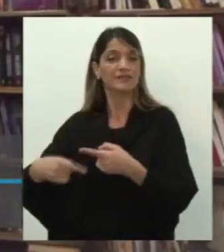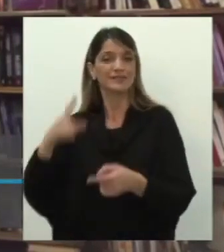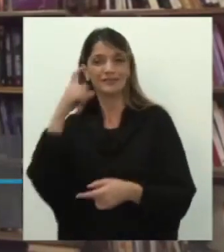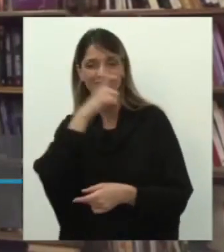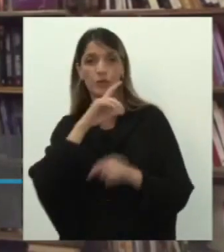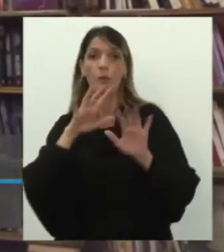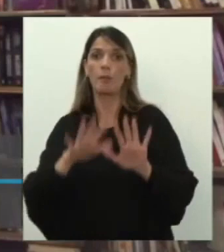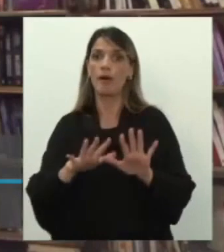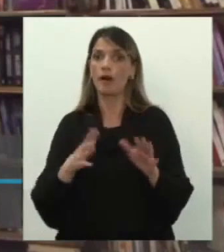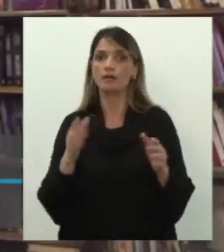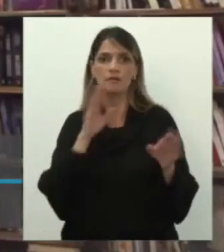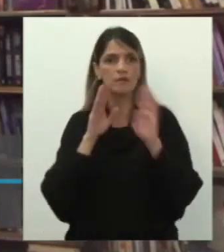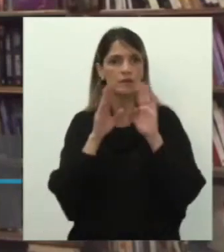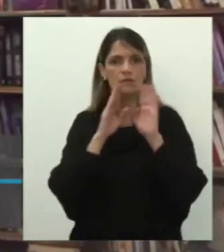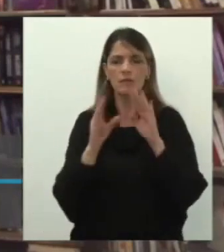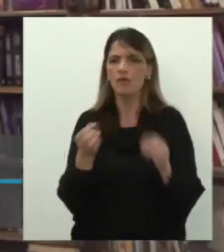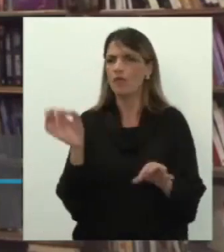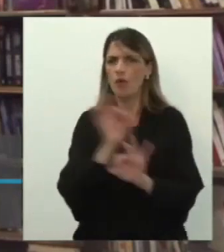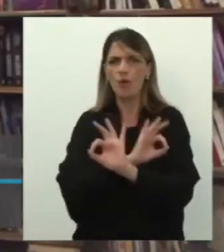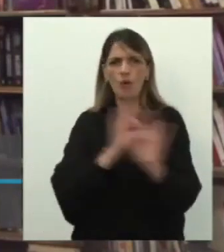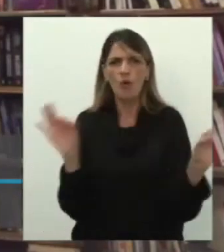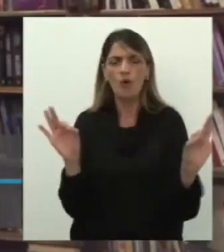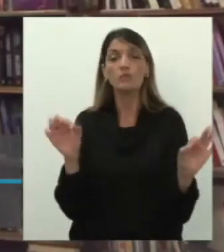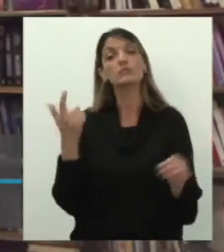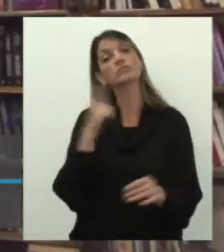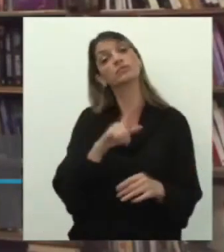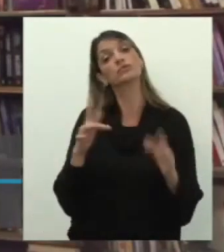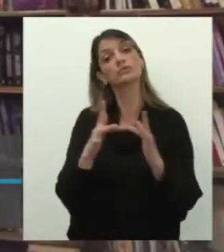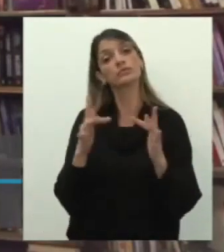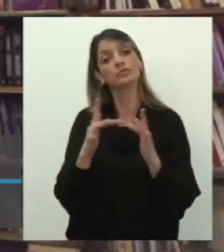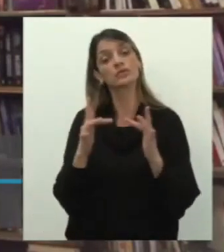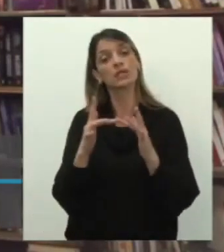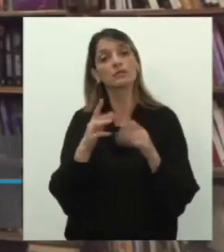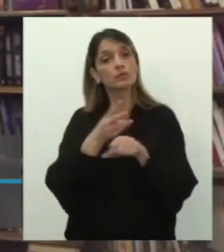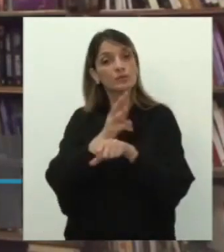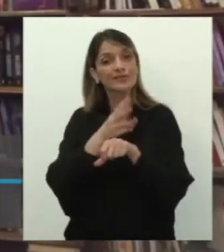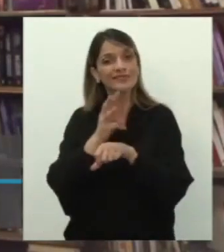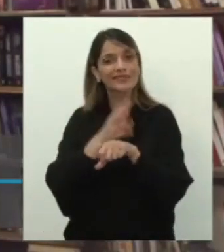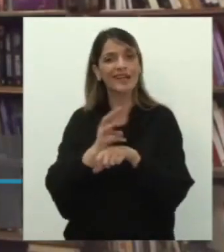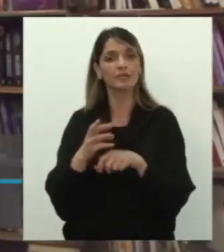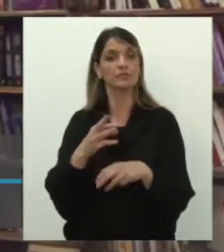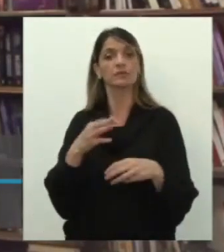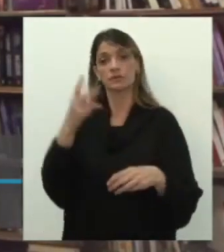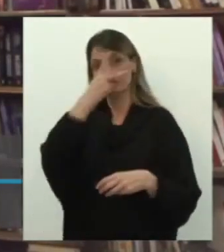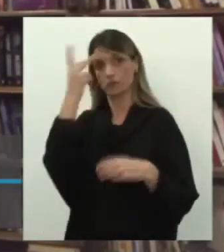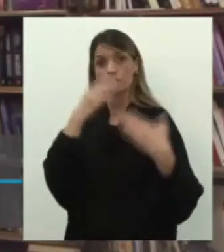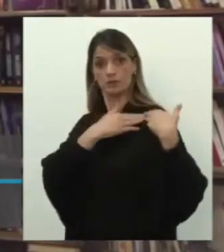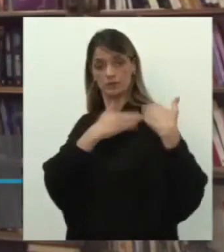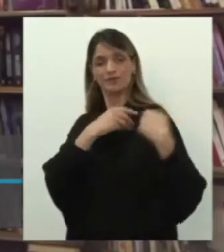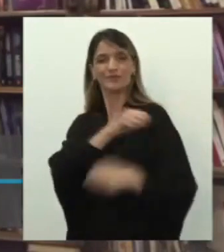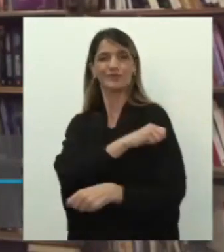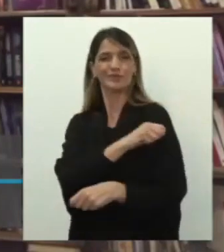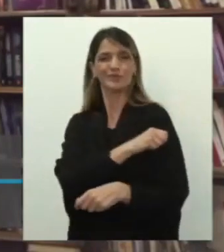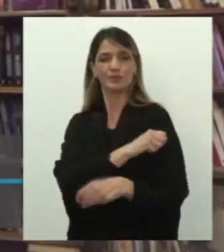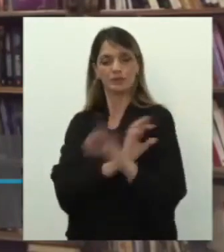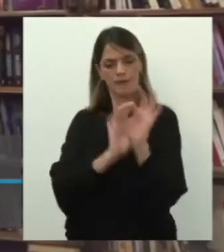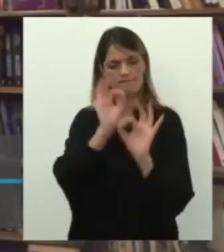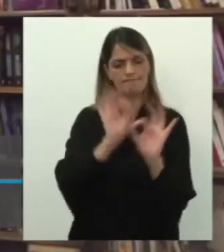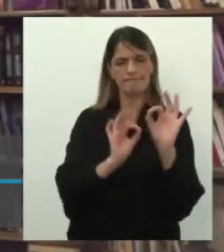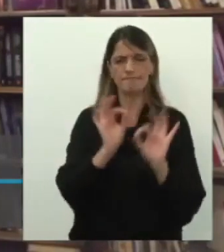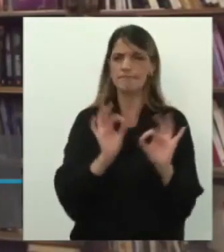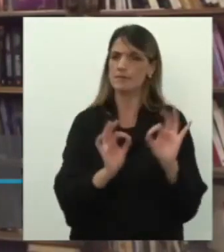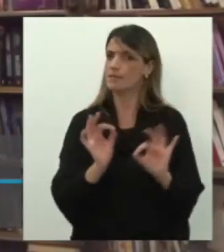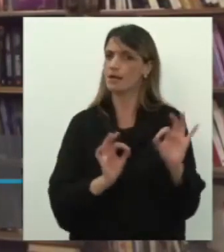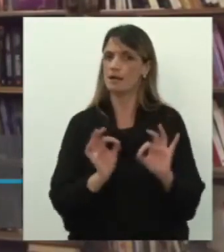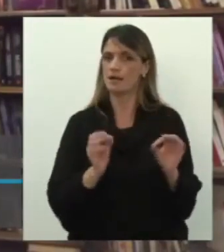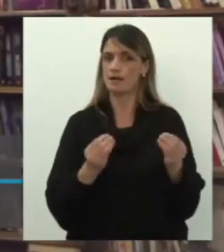porque nós conseguimos, por exemplo, o contato do WhatsApp dos pais responsáveis desses alunos para nos organizarmos